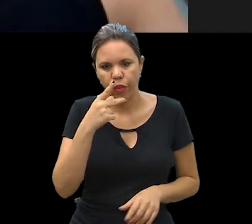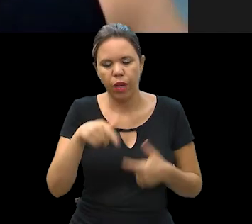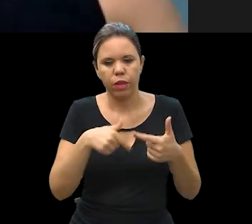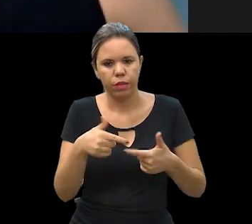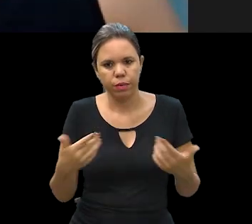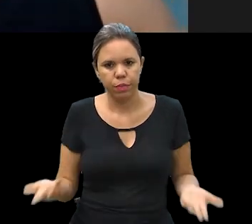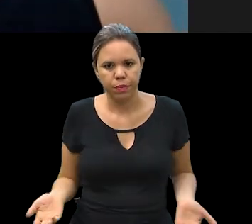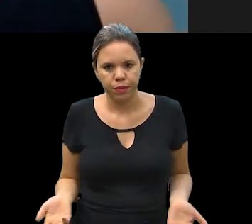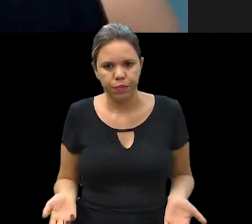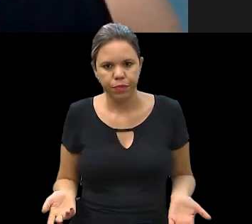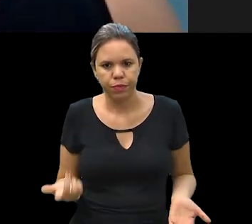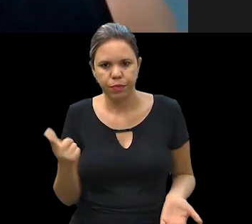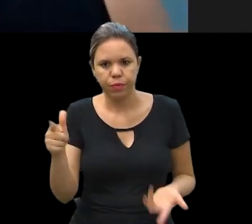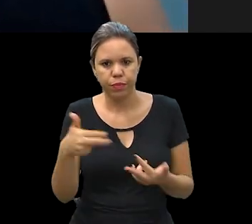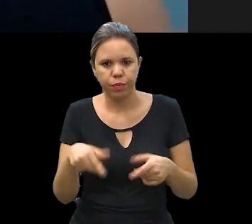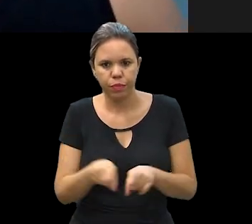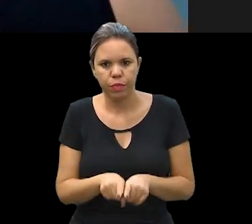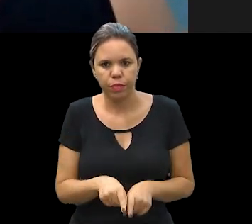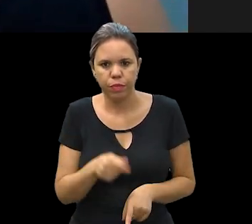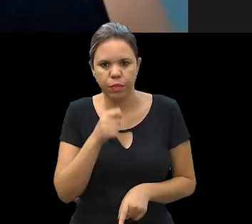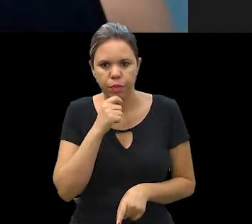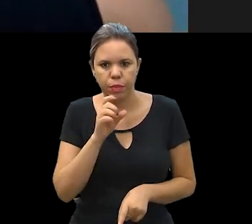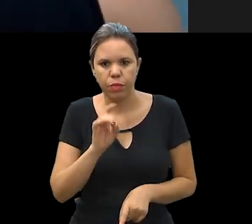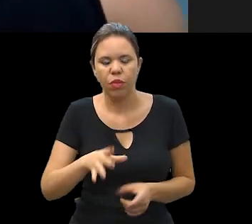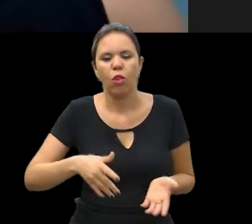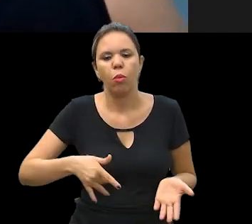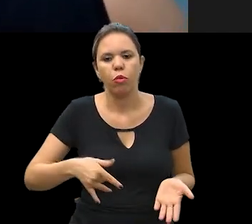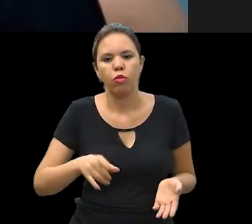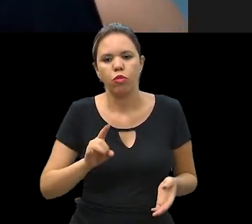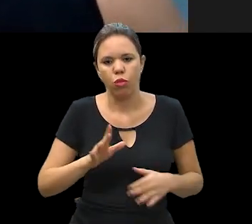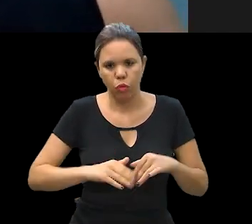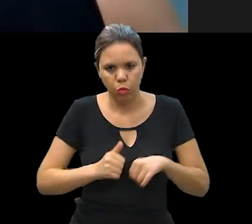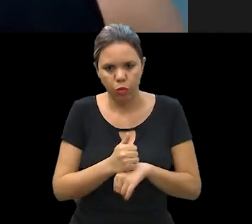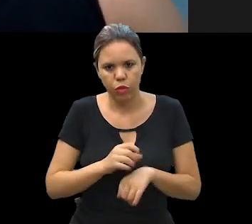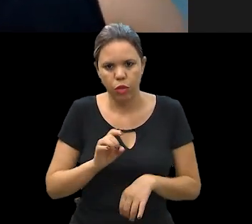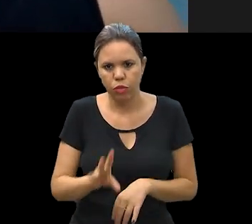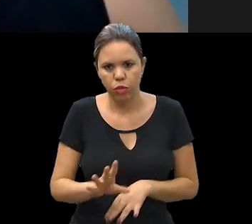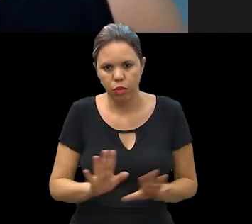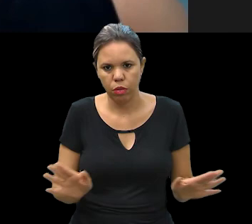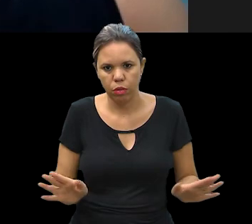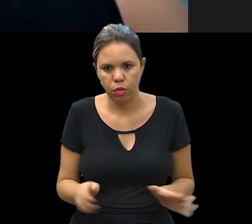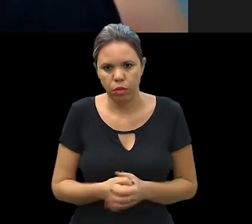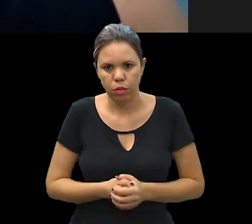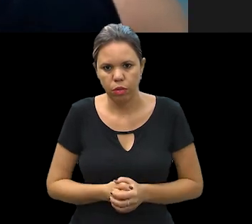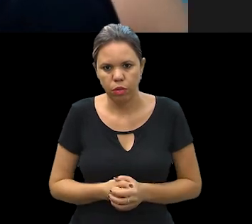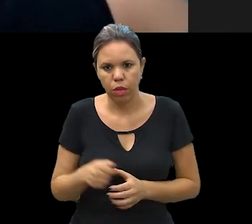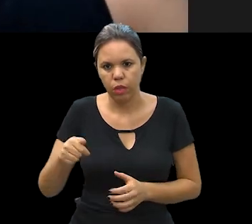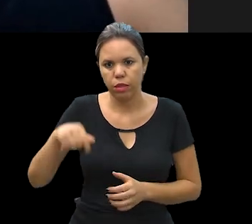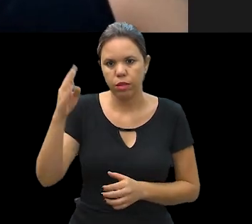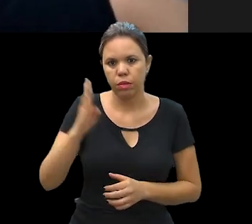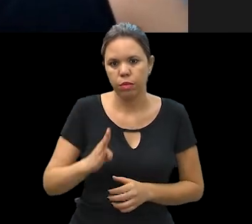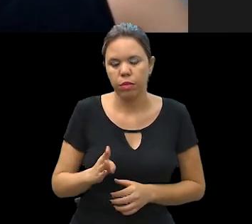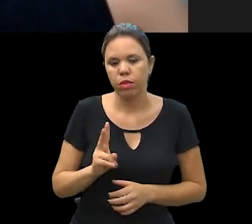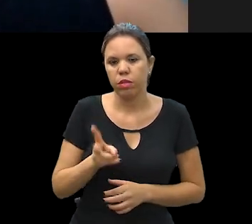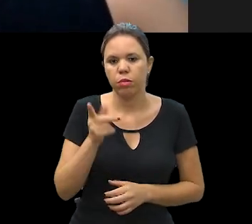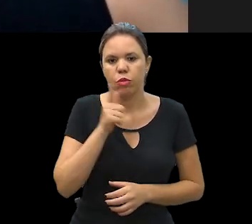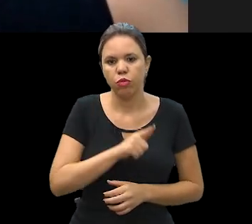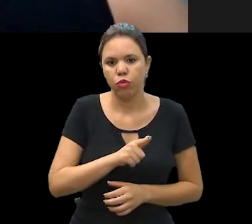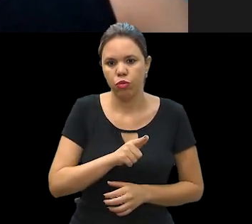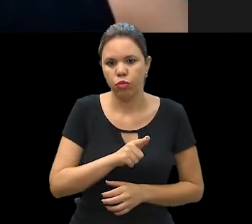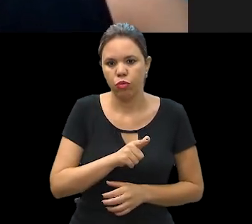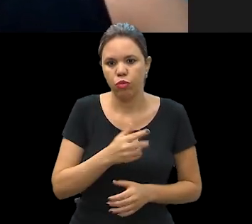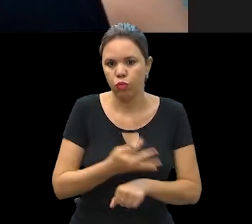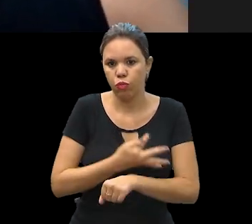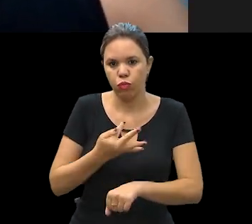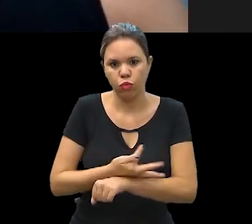se a gente trabalha com outra coisa, não. Nós somos só músicos profissionais. E aqui no Brasil a gente sempre